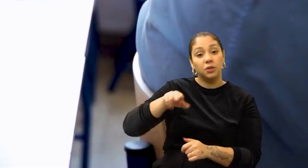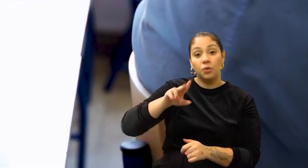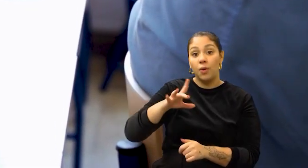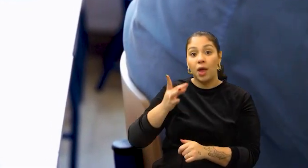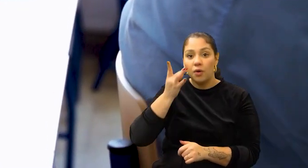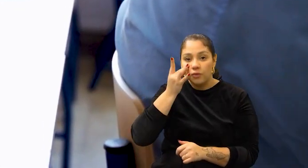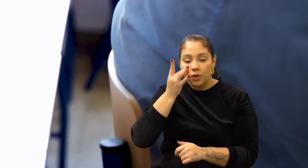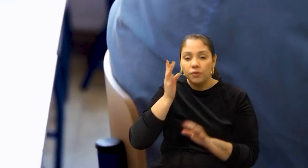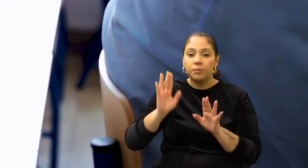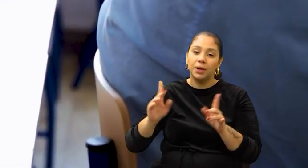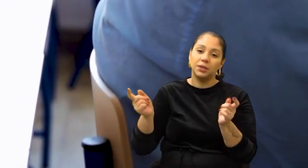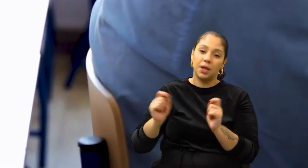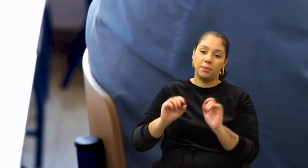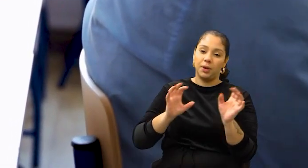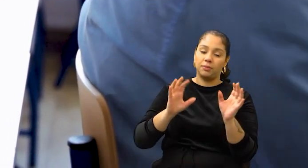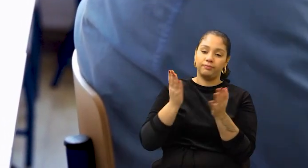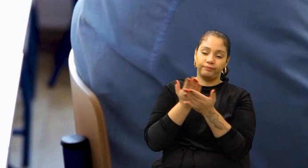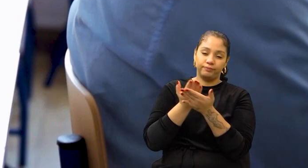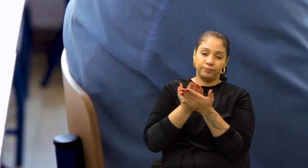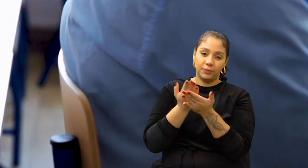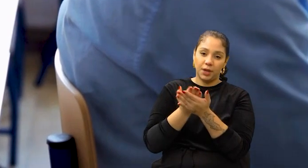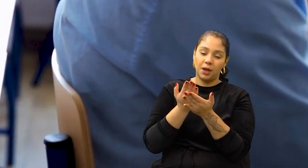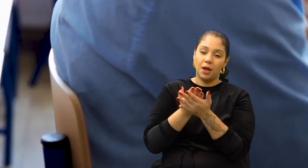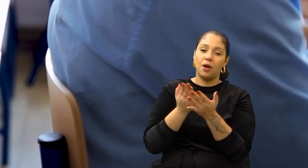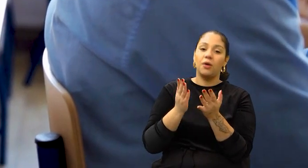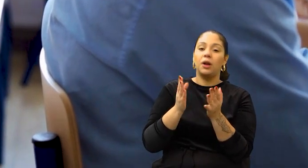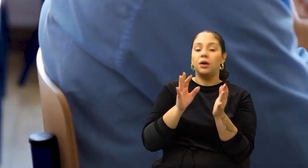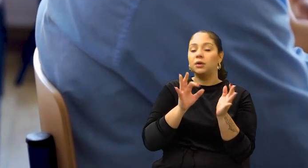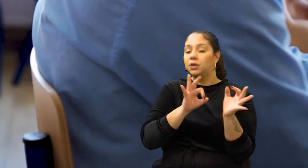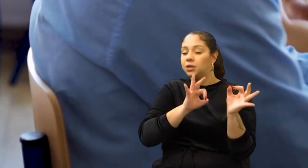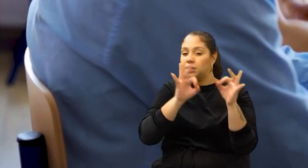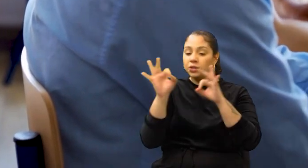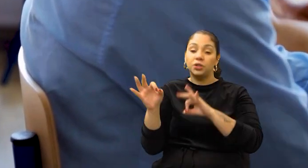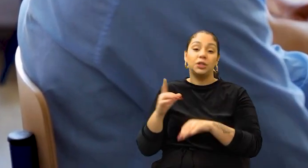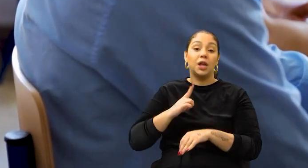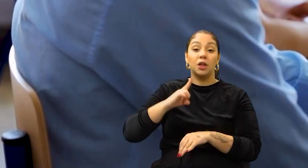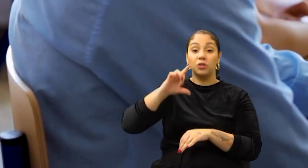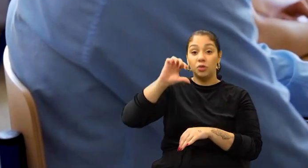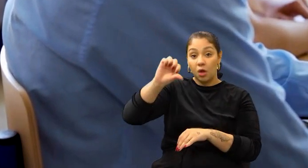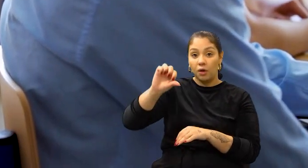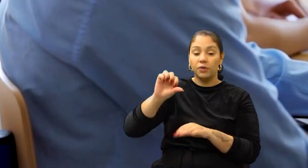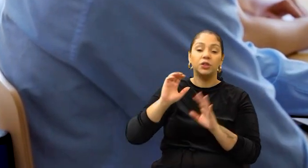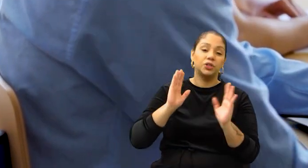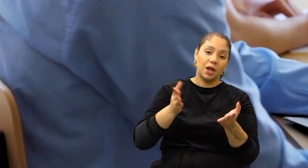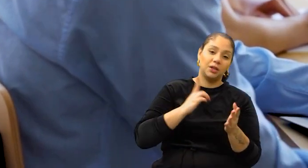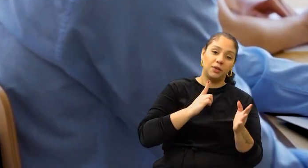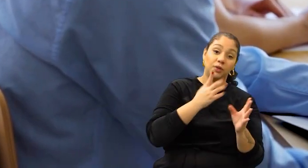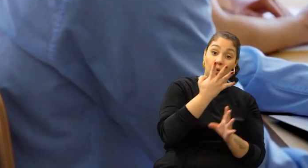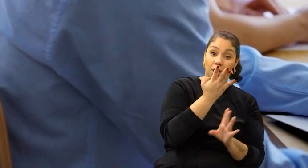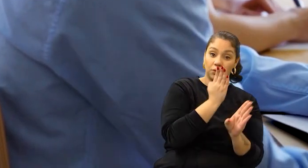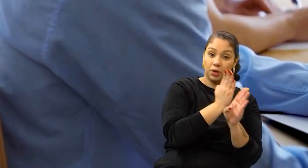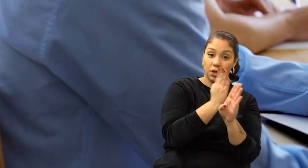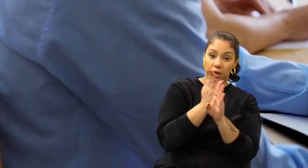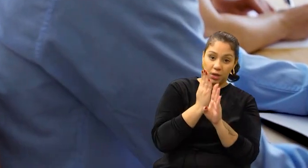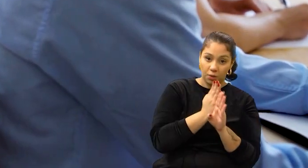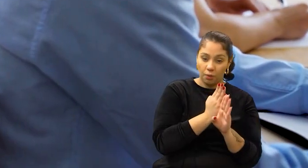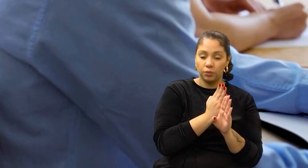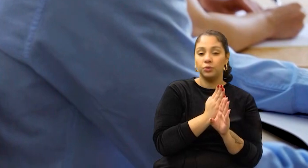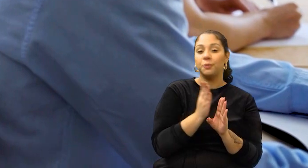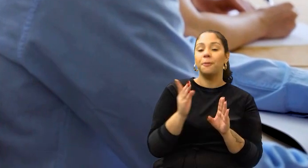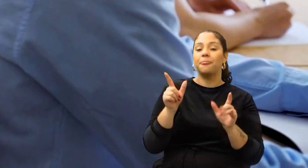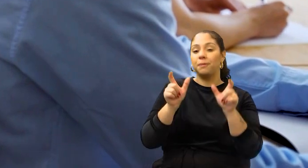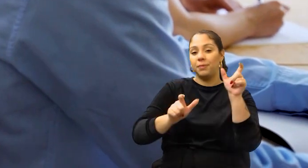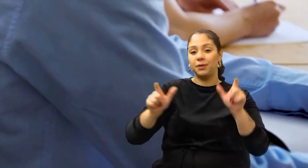YouTube dá para acompanhar pelo YouTube não é ao vivo mas você pode assistir às aulas depois e tem todas as nove horas então nós já fizemos quatro